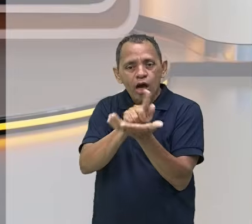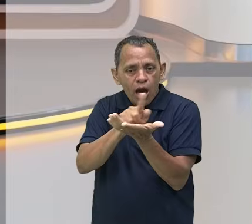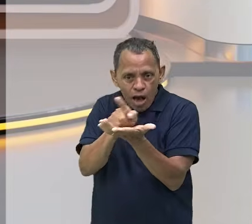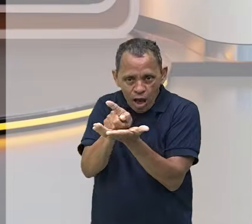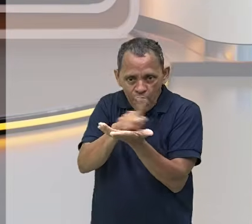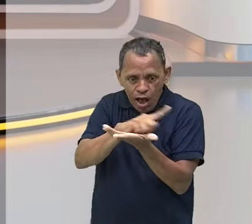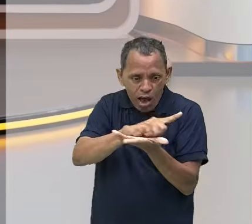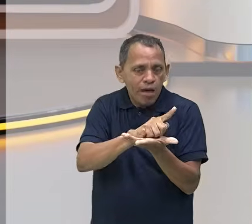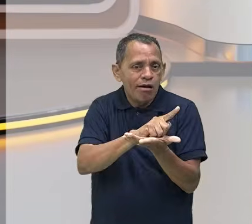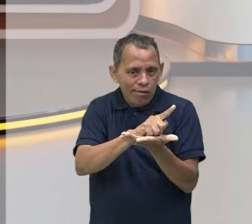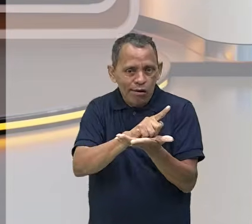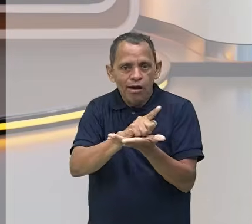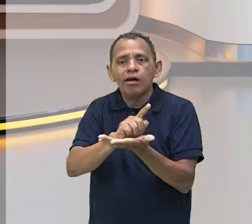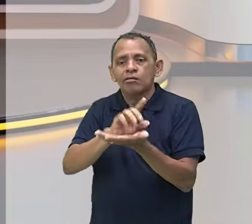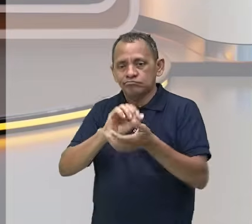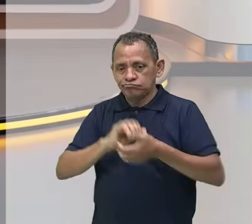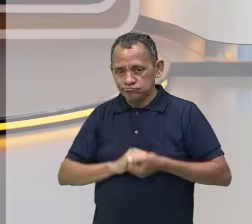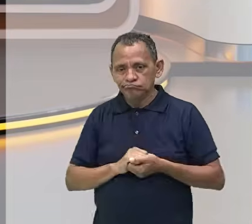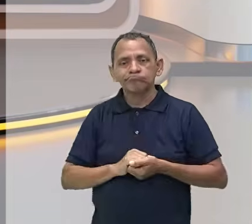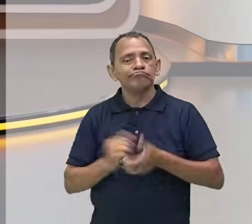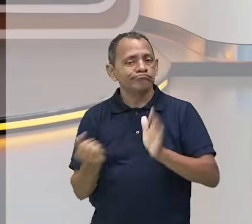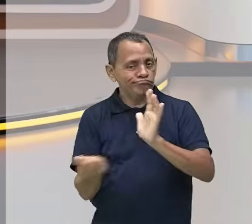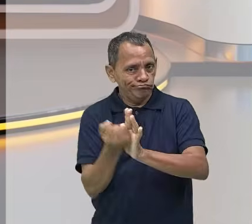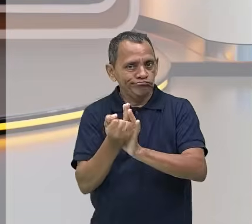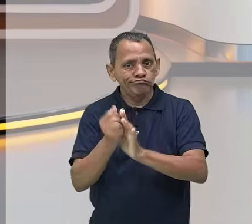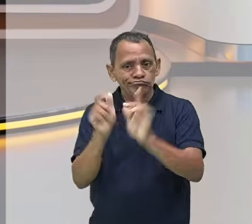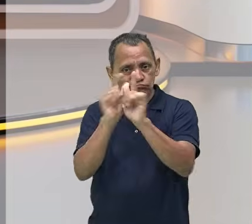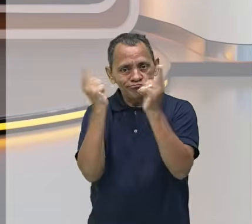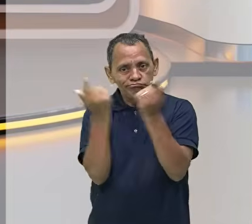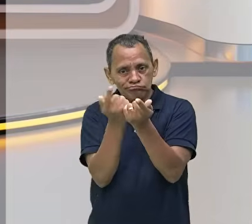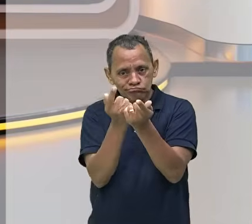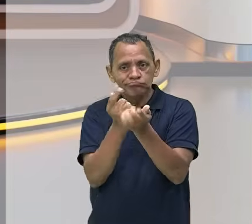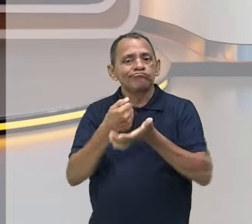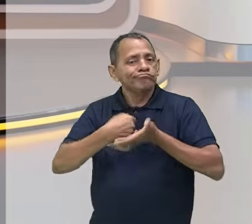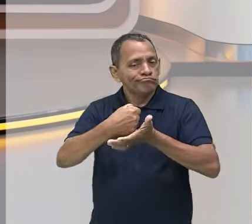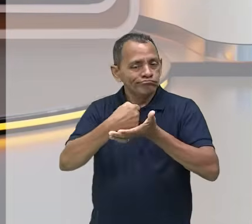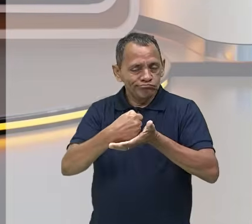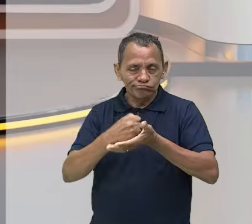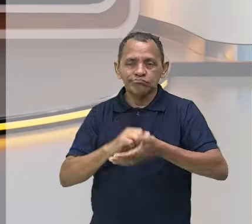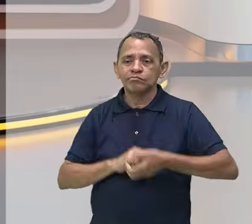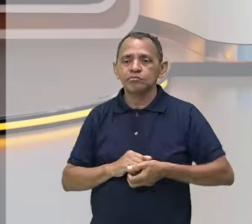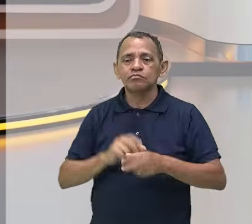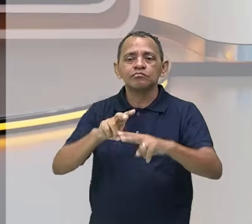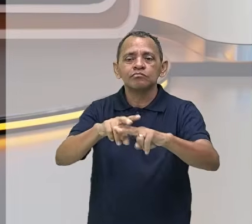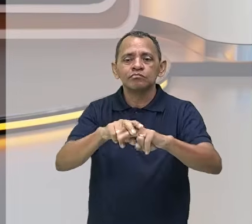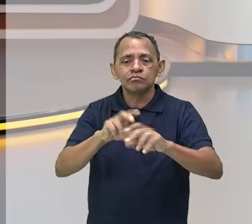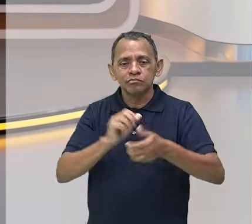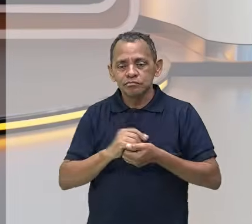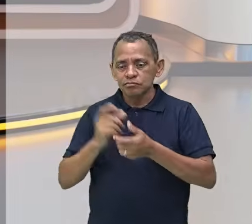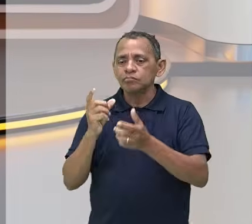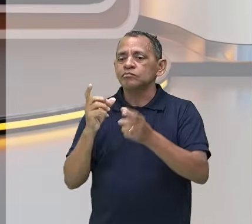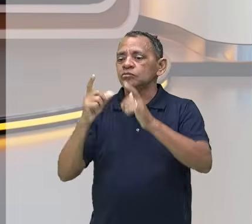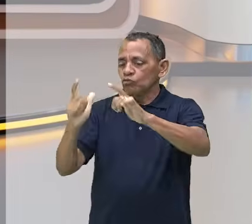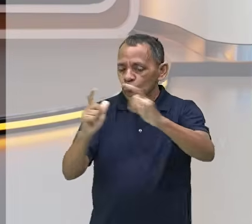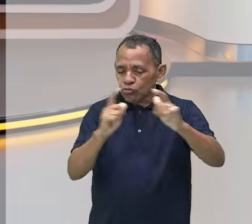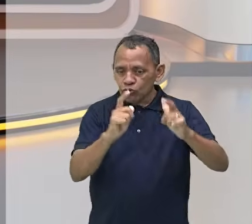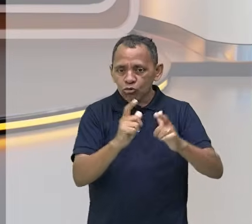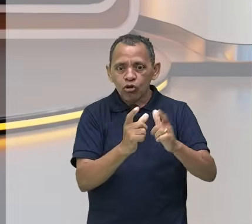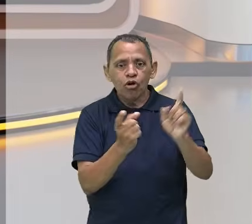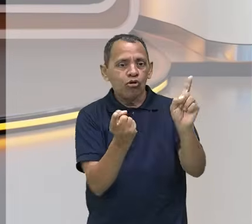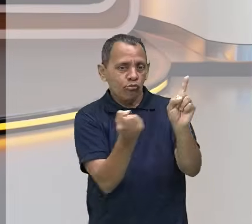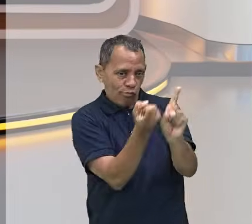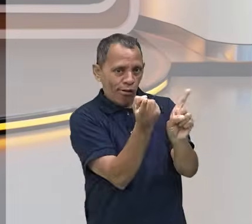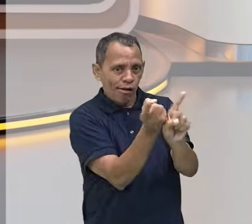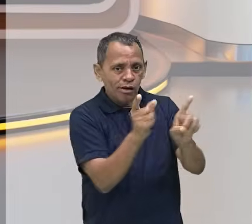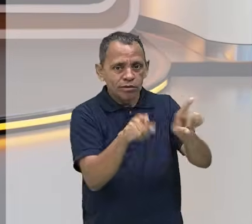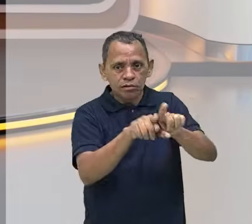grande marco aí para a geografia também, acaba nos ajudando bastante por conta, né, de localizar ali a região norte, a